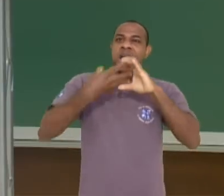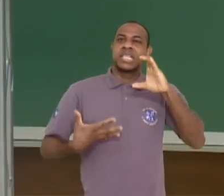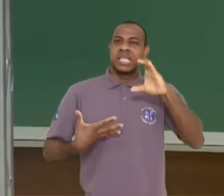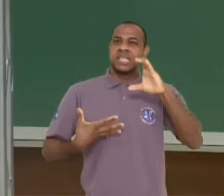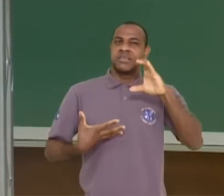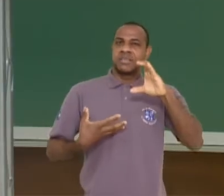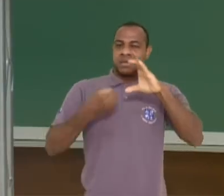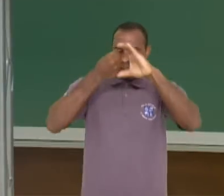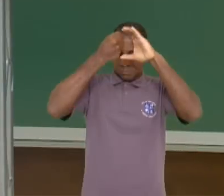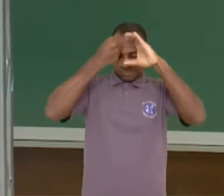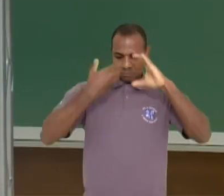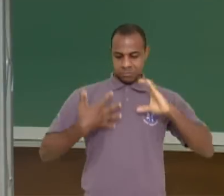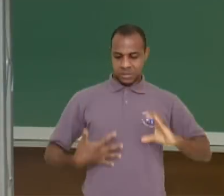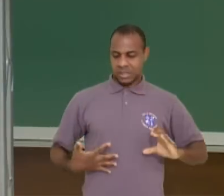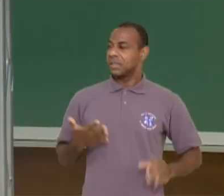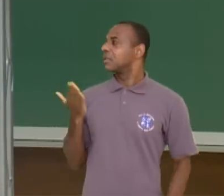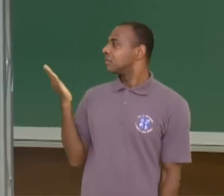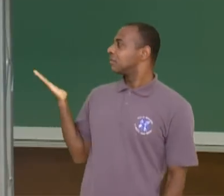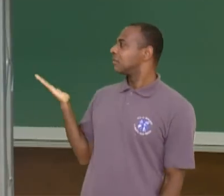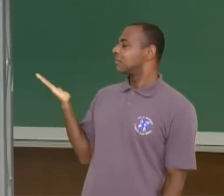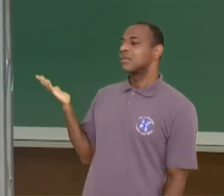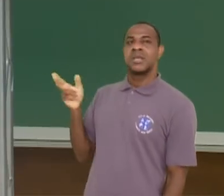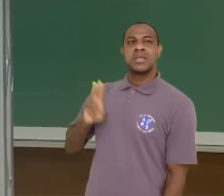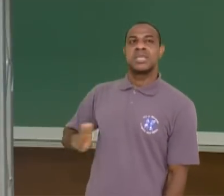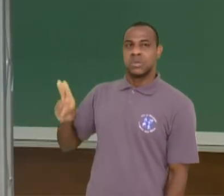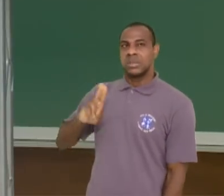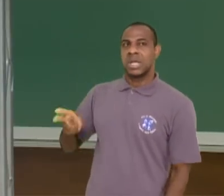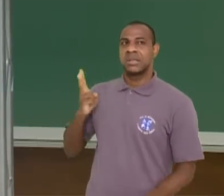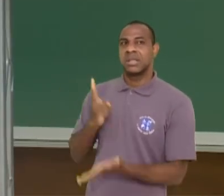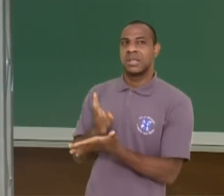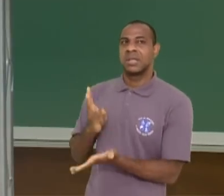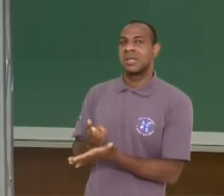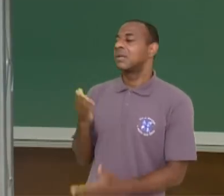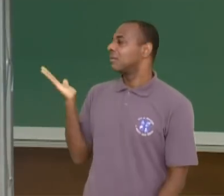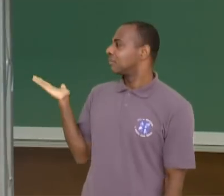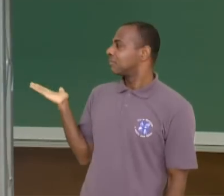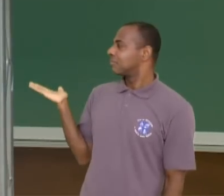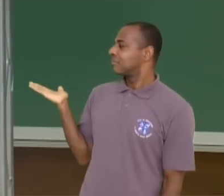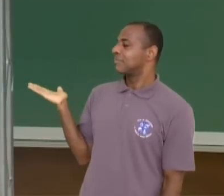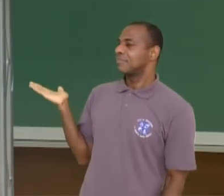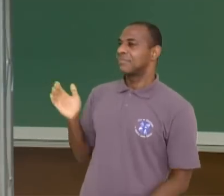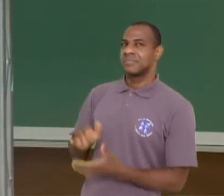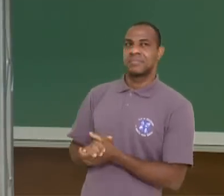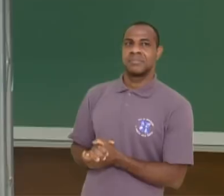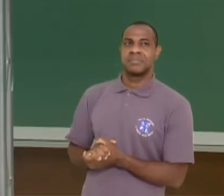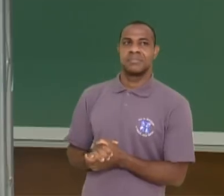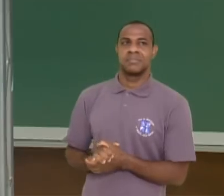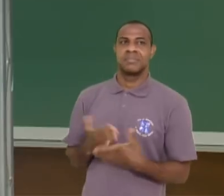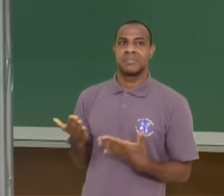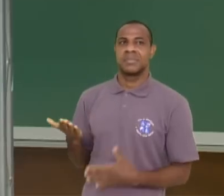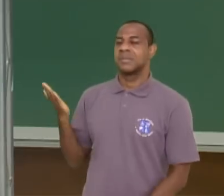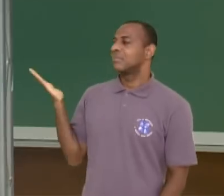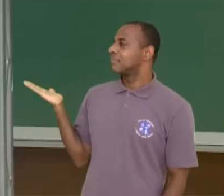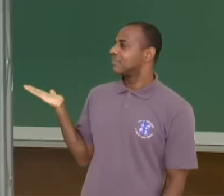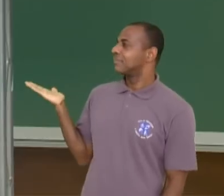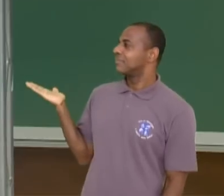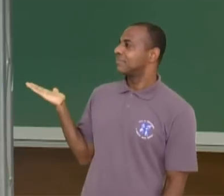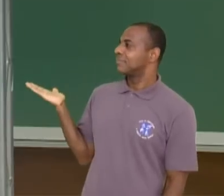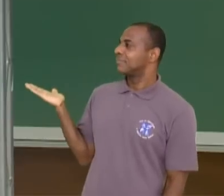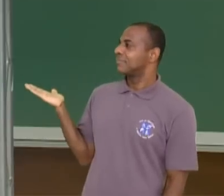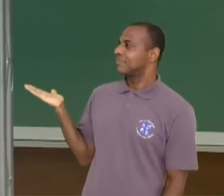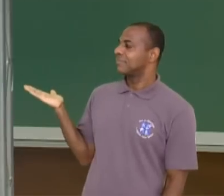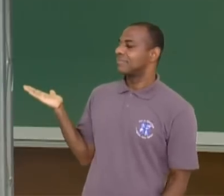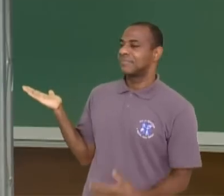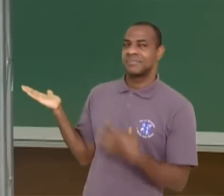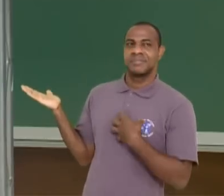um elemento utilizado e muito da mímica. Nós vamos estar definindo à frente para vocês, né? Então através dessa situação, né? Situação